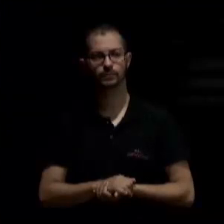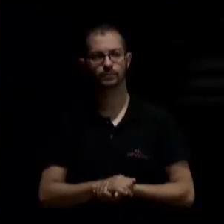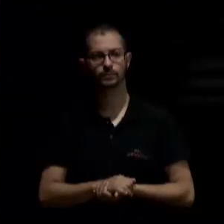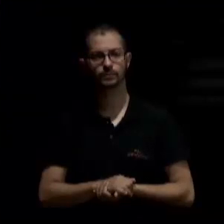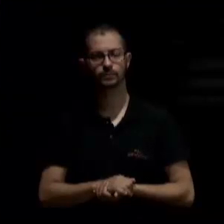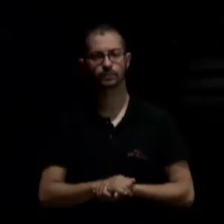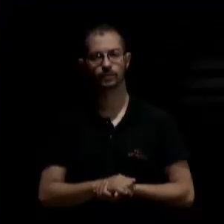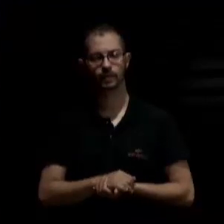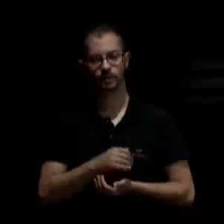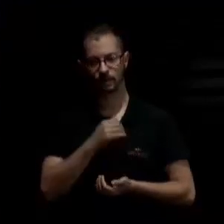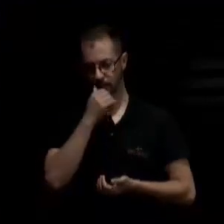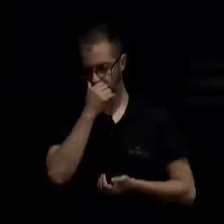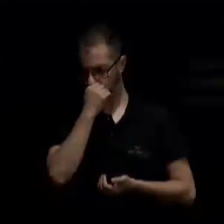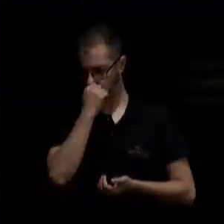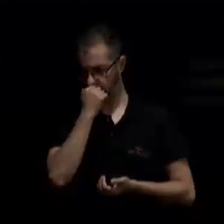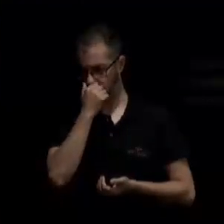Aqui nós temos